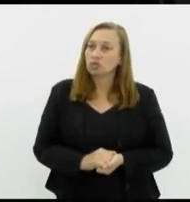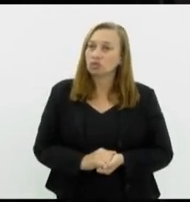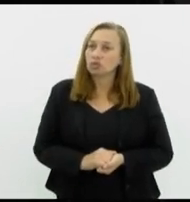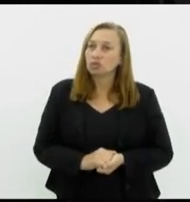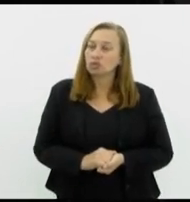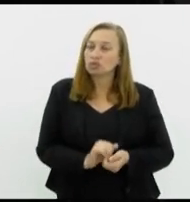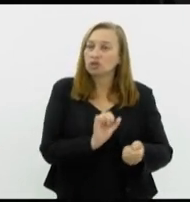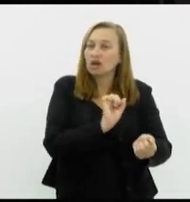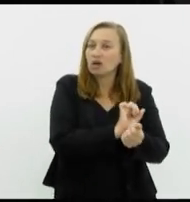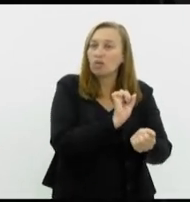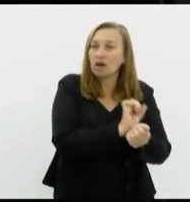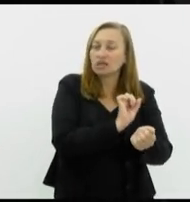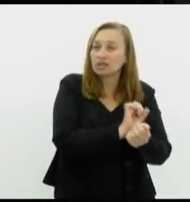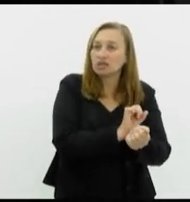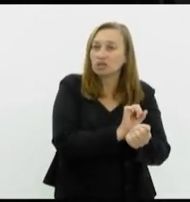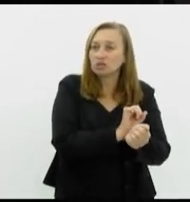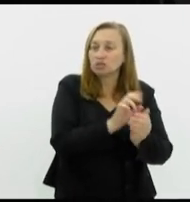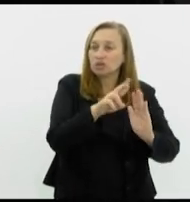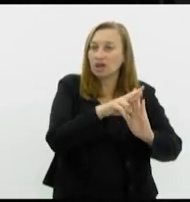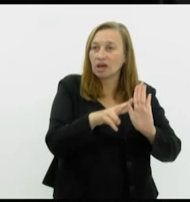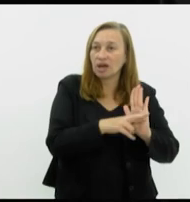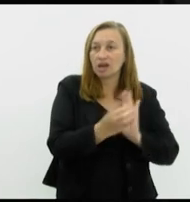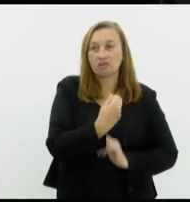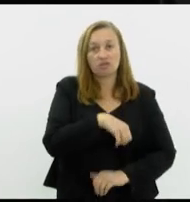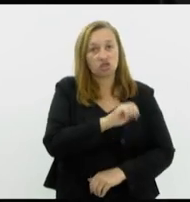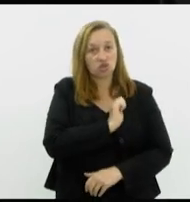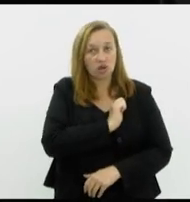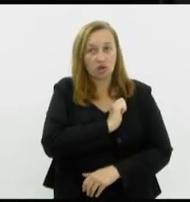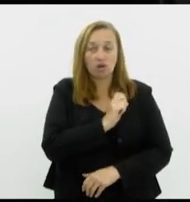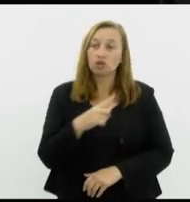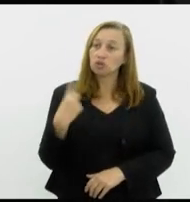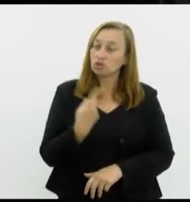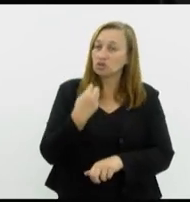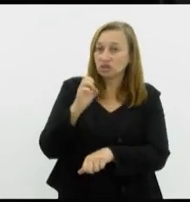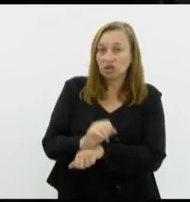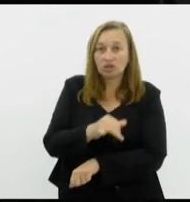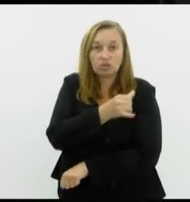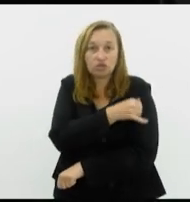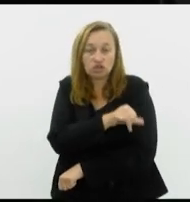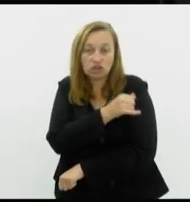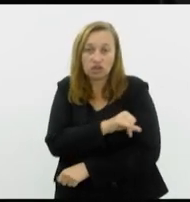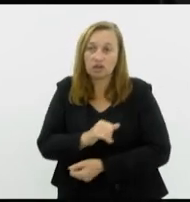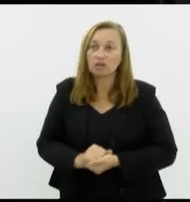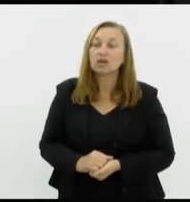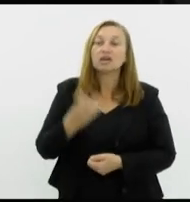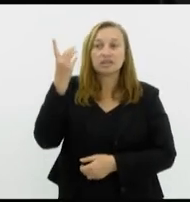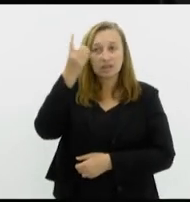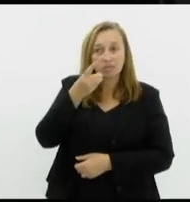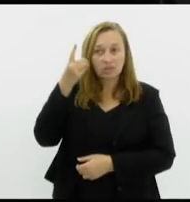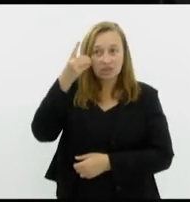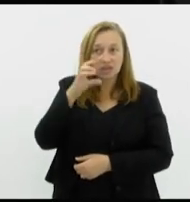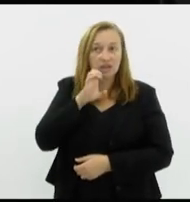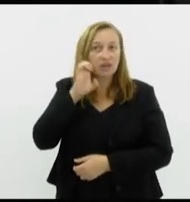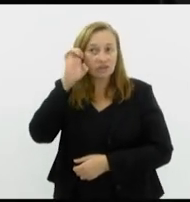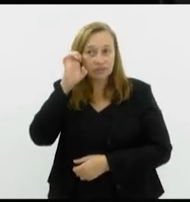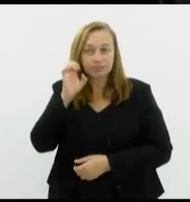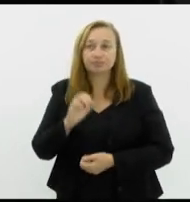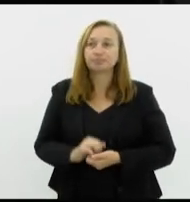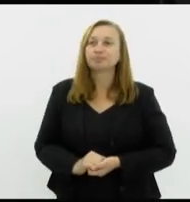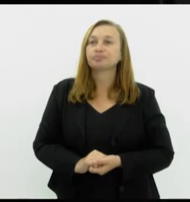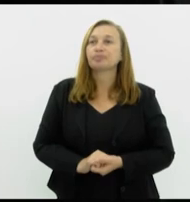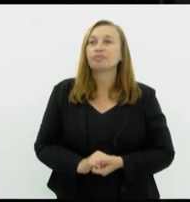de recuperação fiscal, no qual o nosso Estado do Rio de Janeiro, deputada Élica